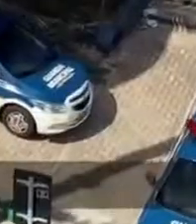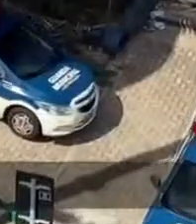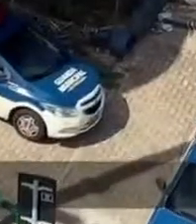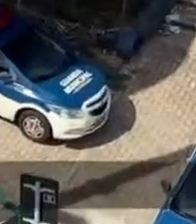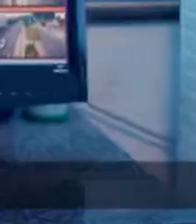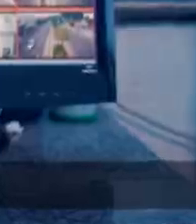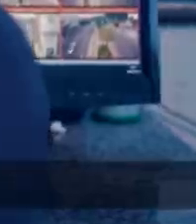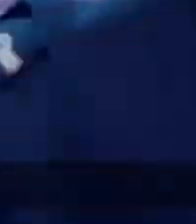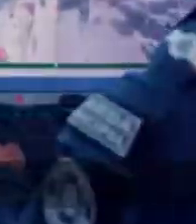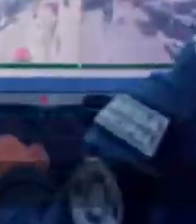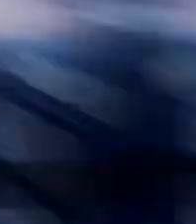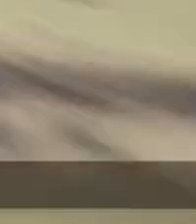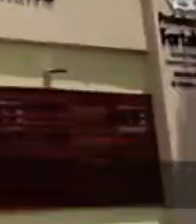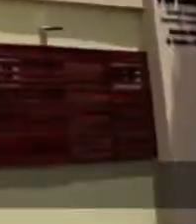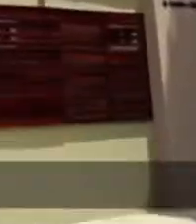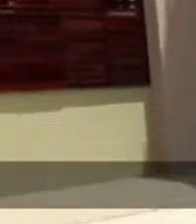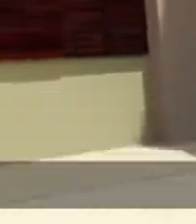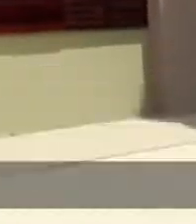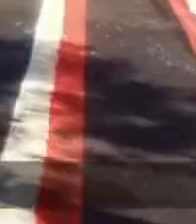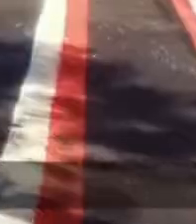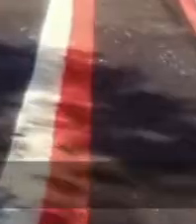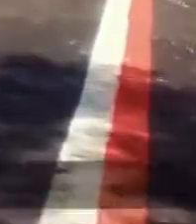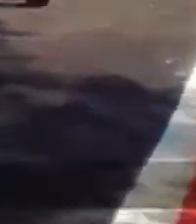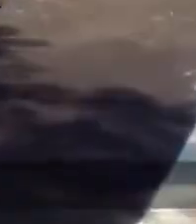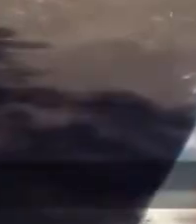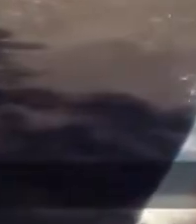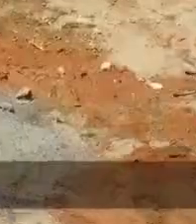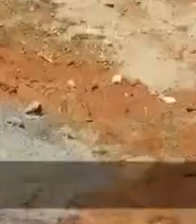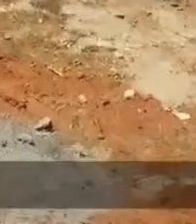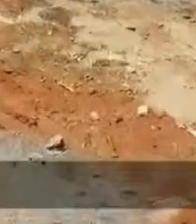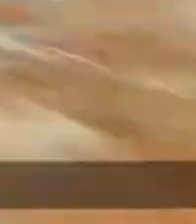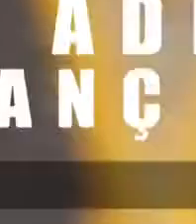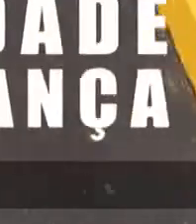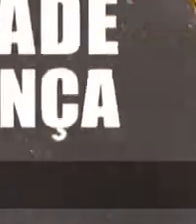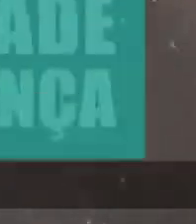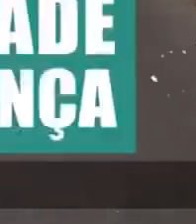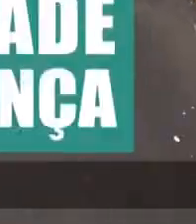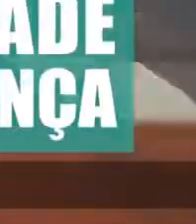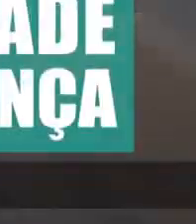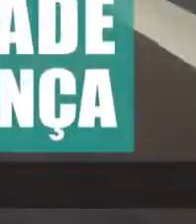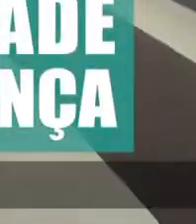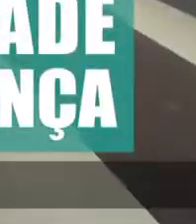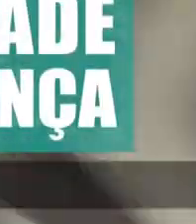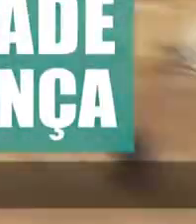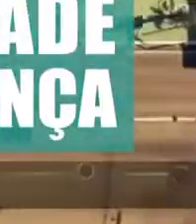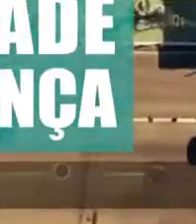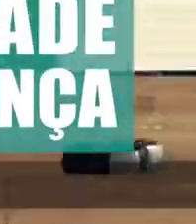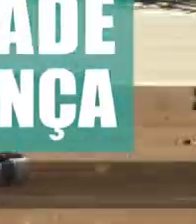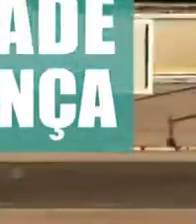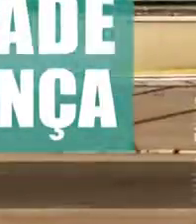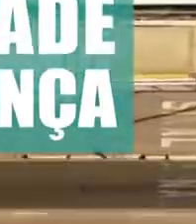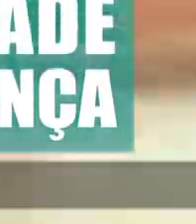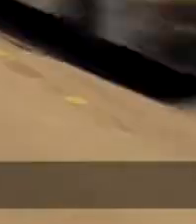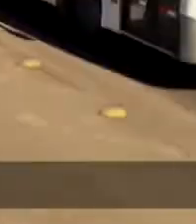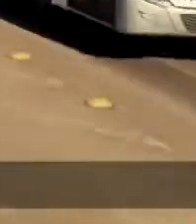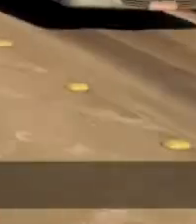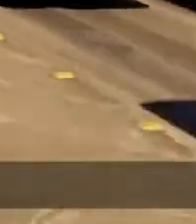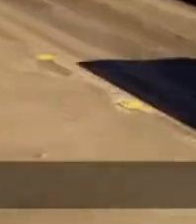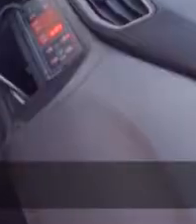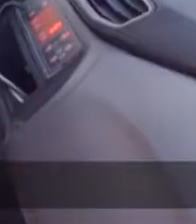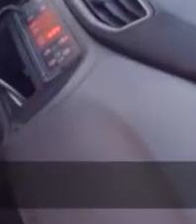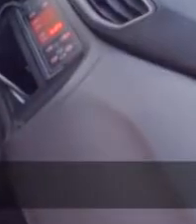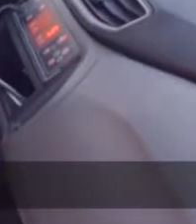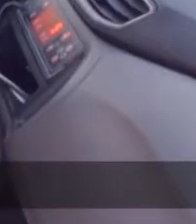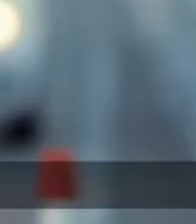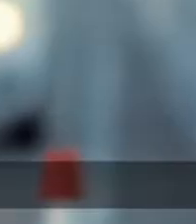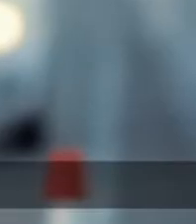municipais, torres de segurança, centro de treinamento de motociclistas. Mais mobilidade, inovação e